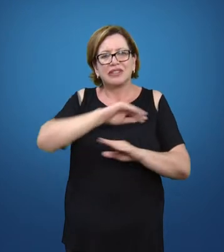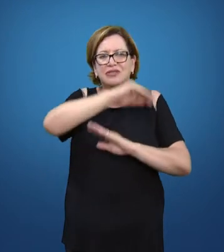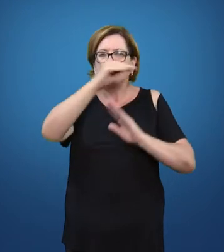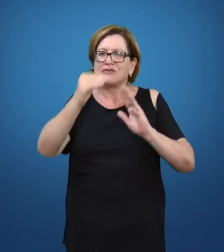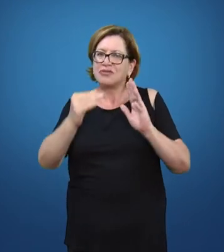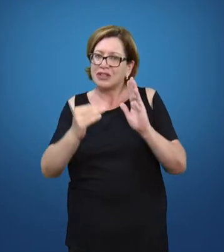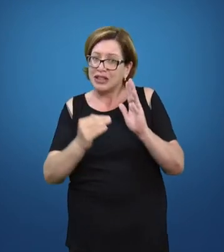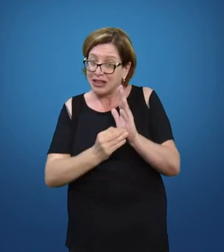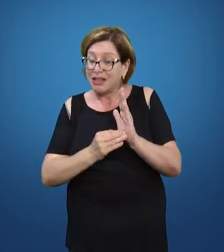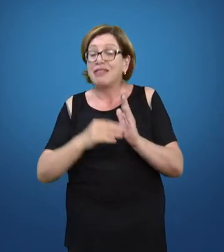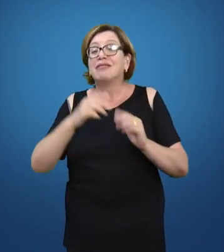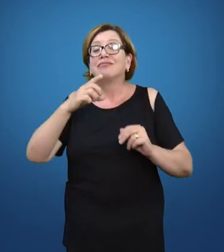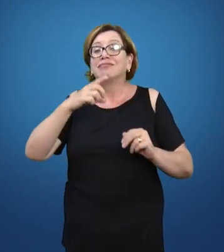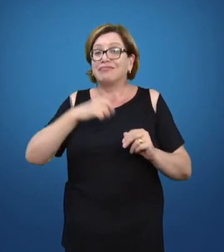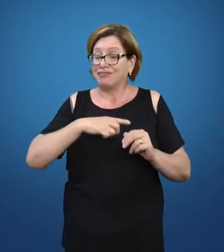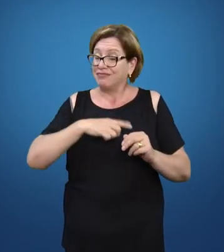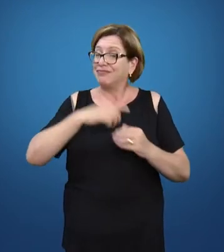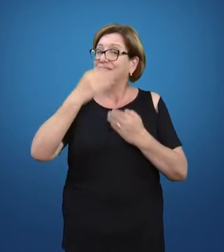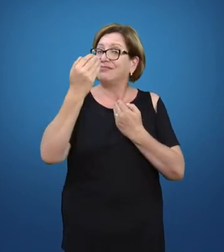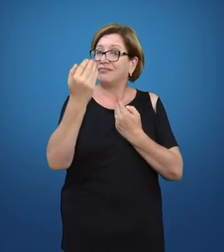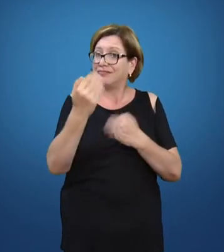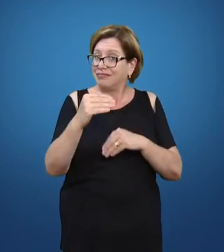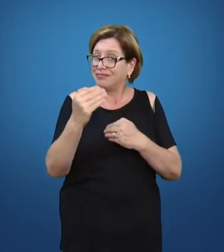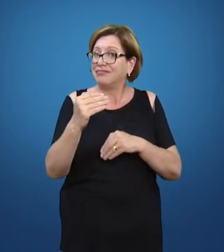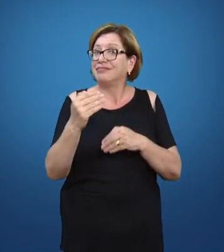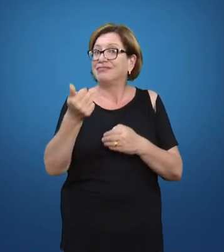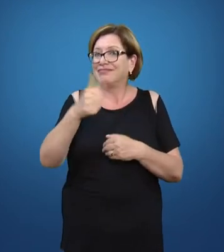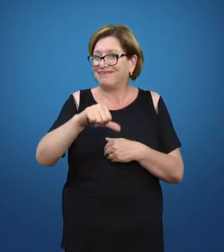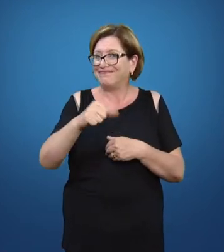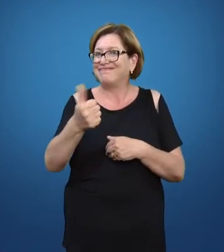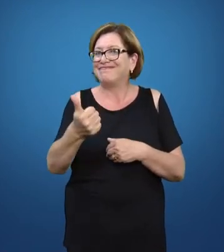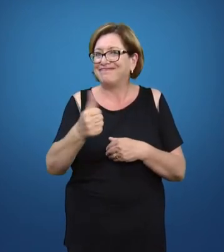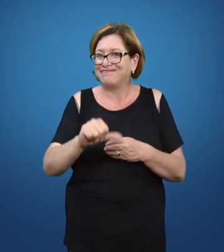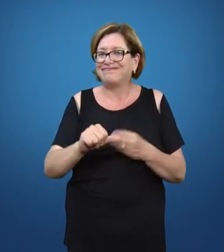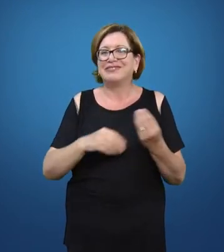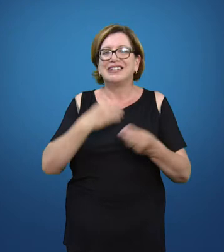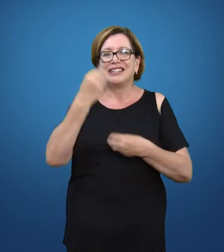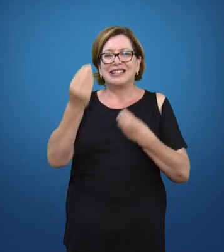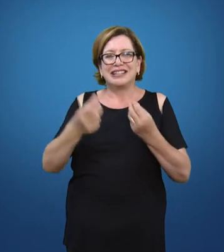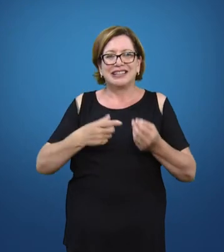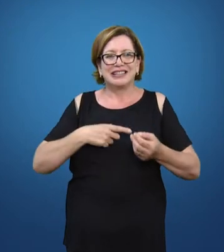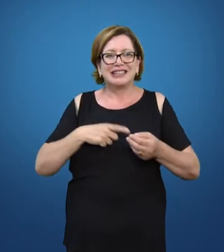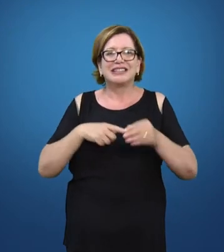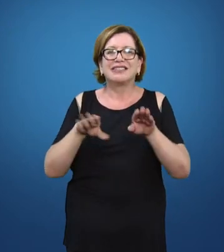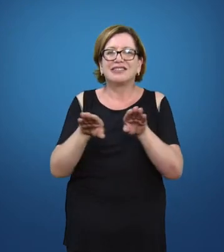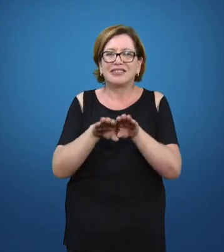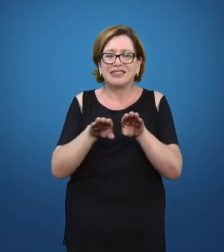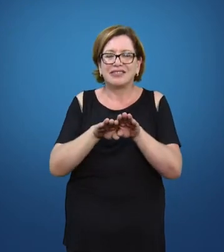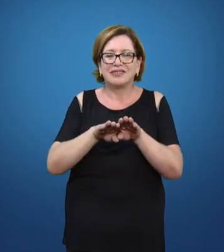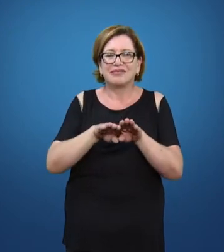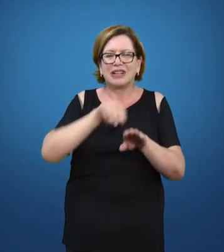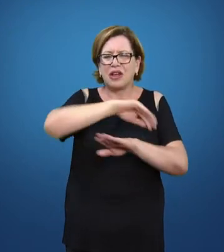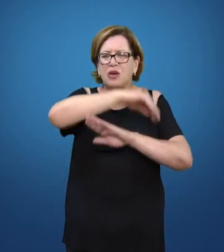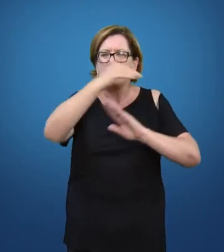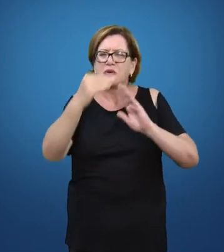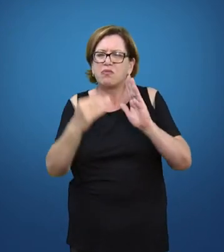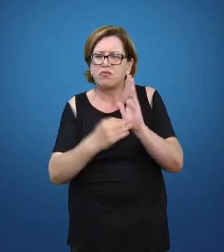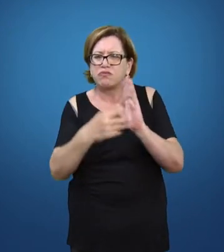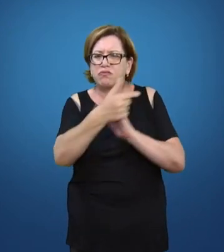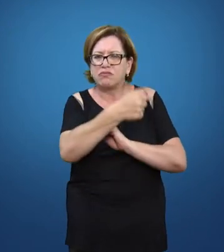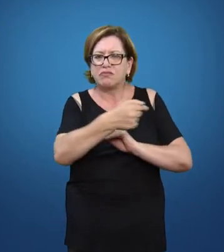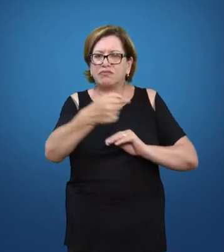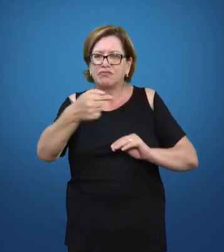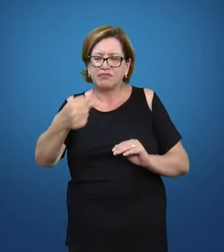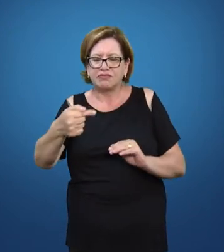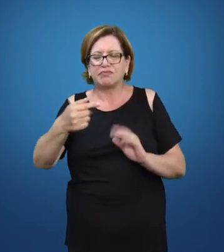dessa disciplina a prova avaliativa e também nós teremos na última unidade na última semana na